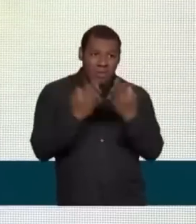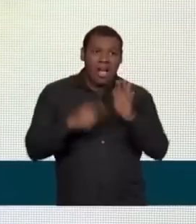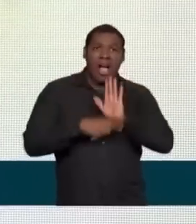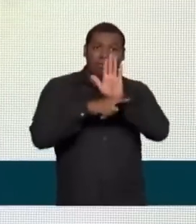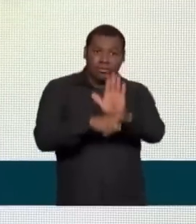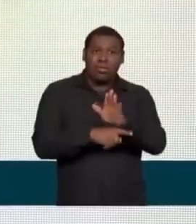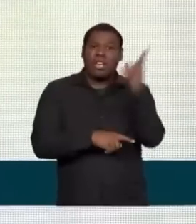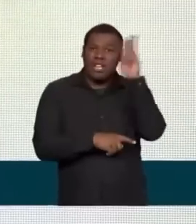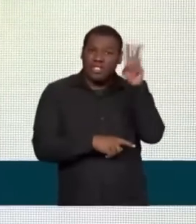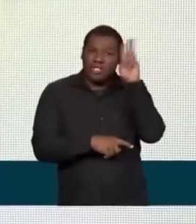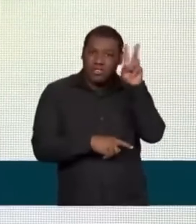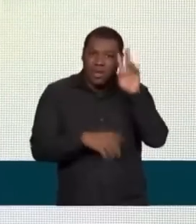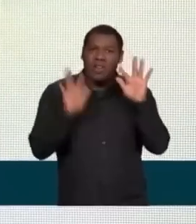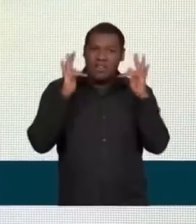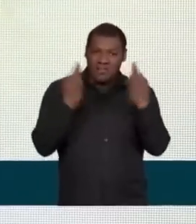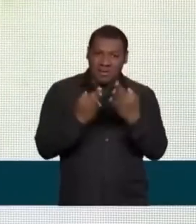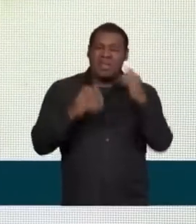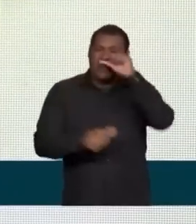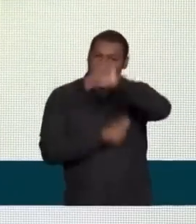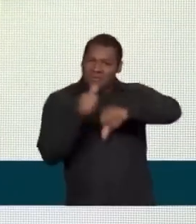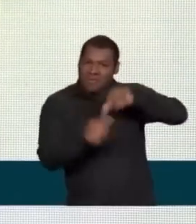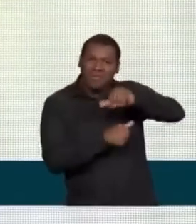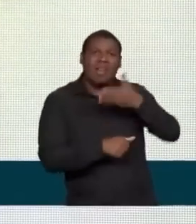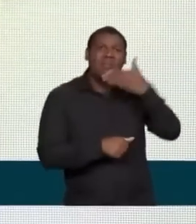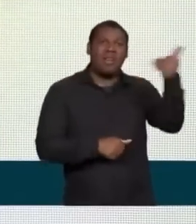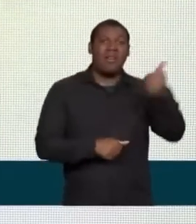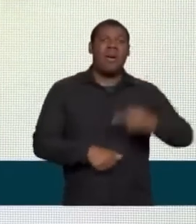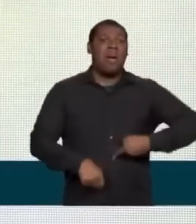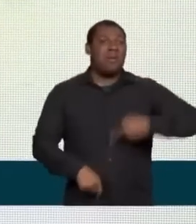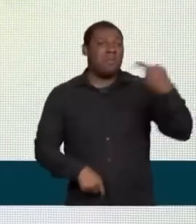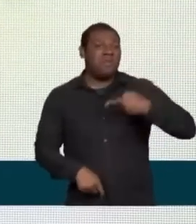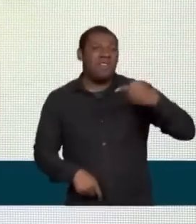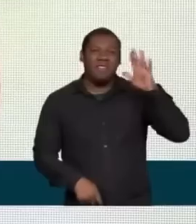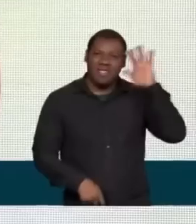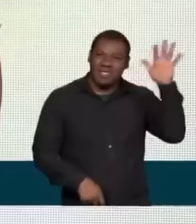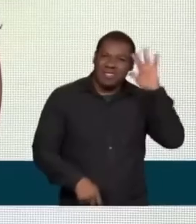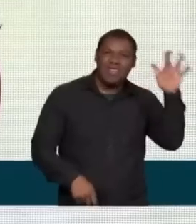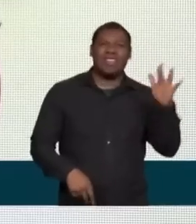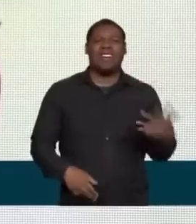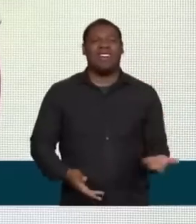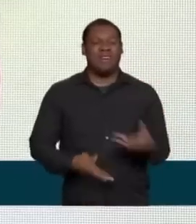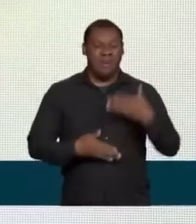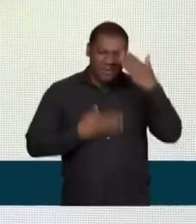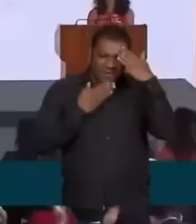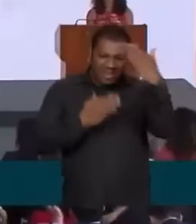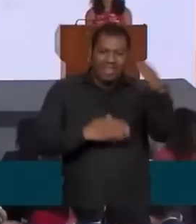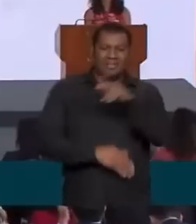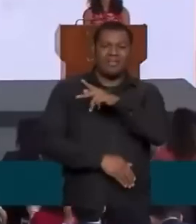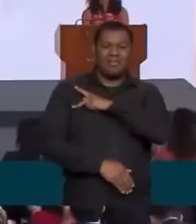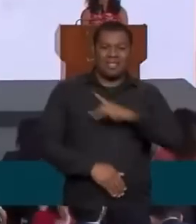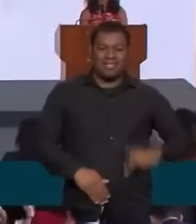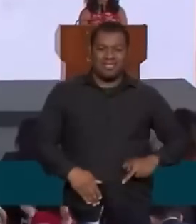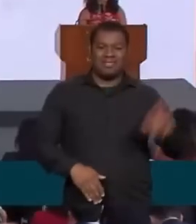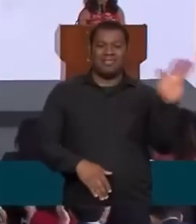e nos permitiu, pela primeira vez, sonhar. Obrigada, presidente Lula.